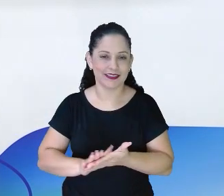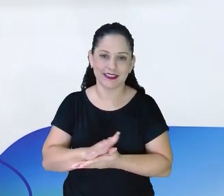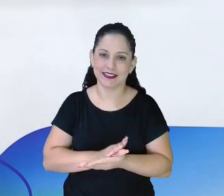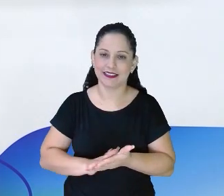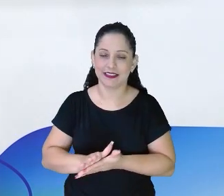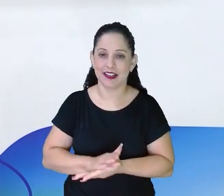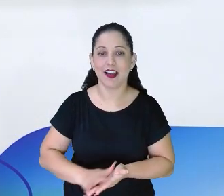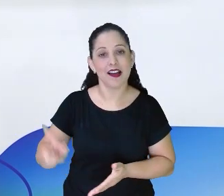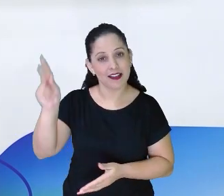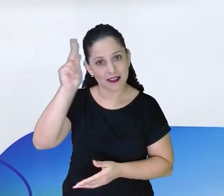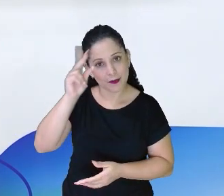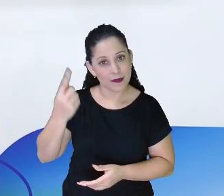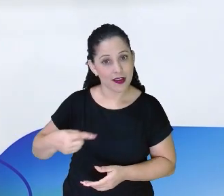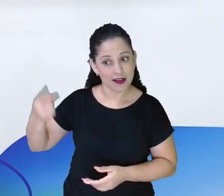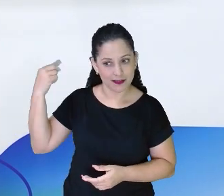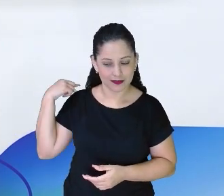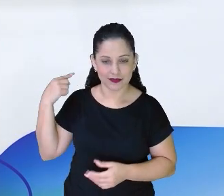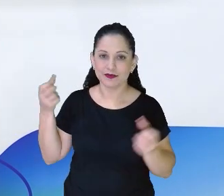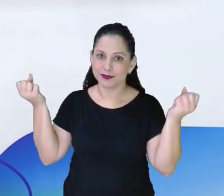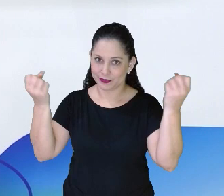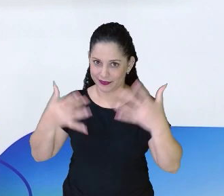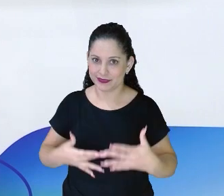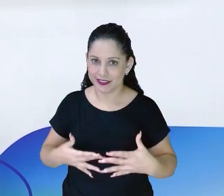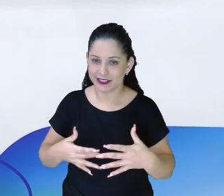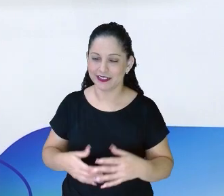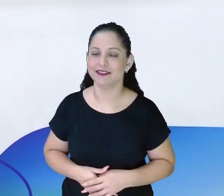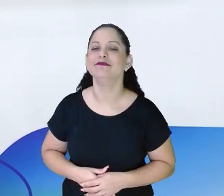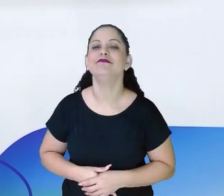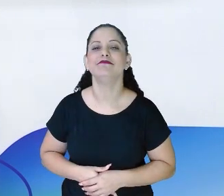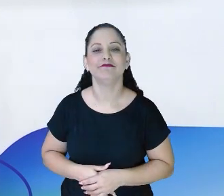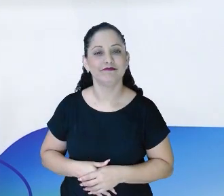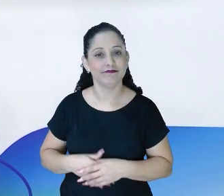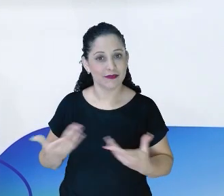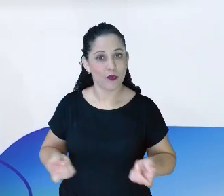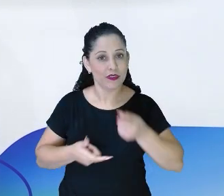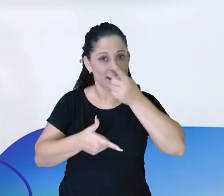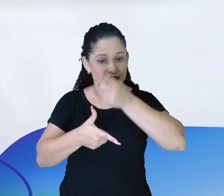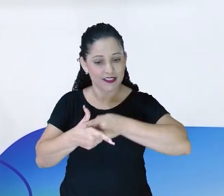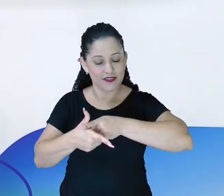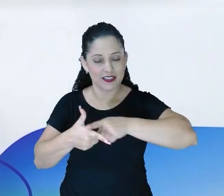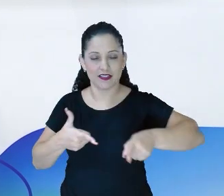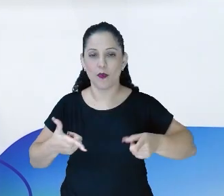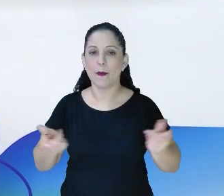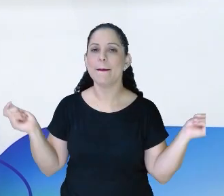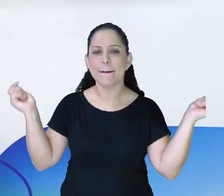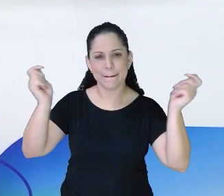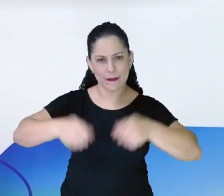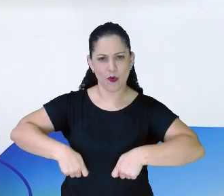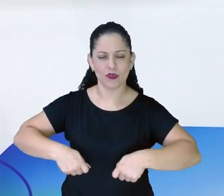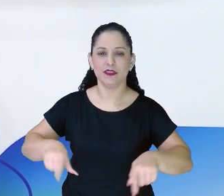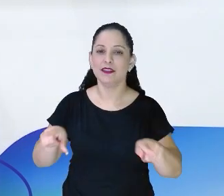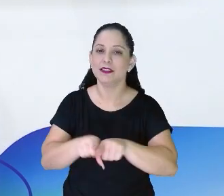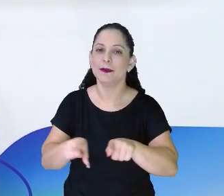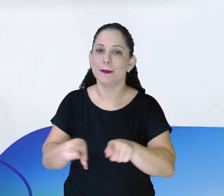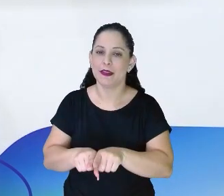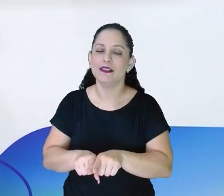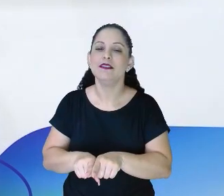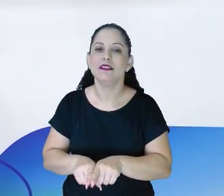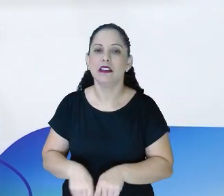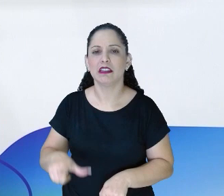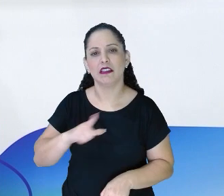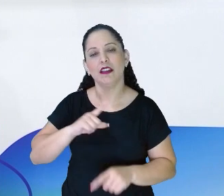para vocês da multiplicação com mais de um algarismo? Pois bem, na divisão a gente pode fazer isso também.